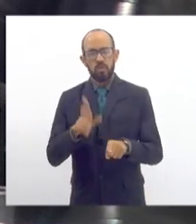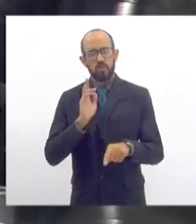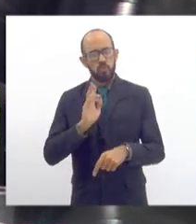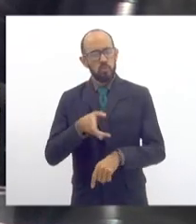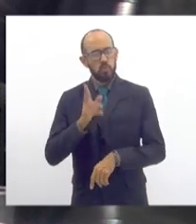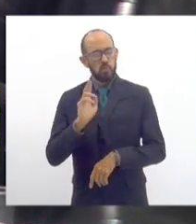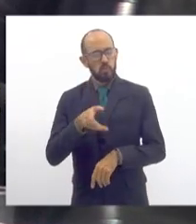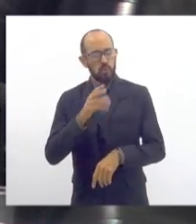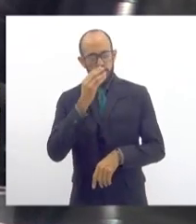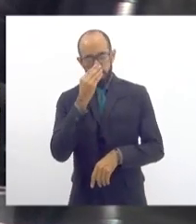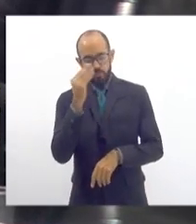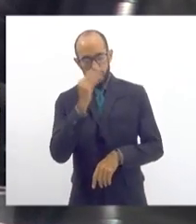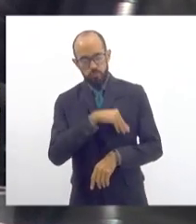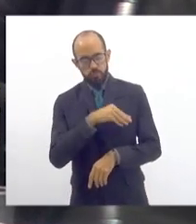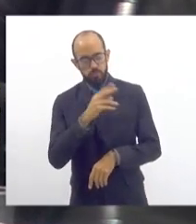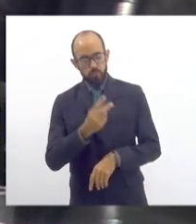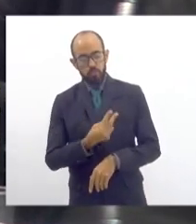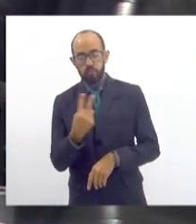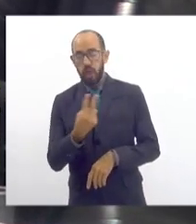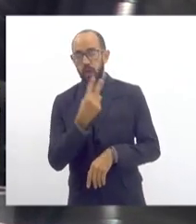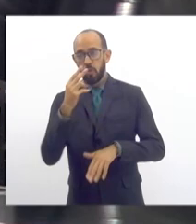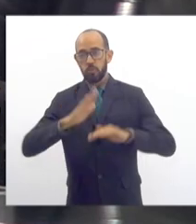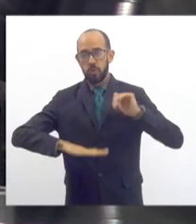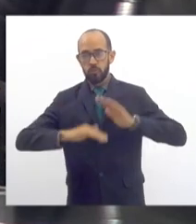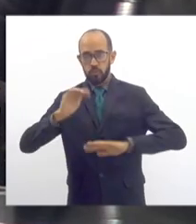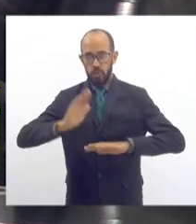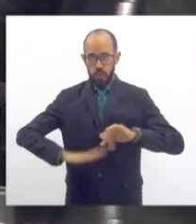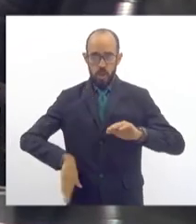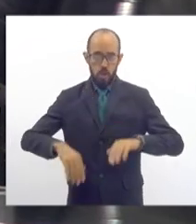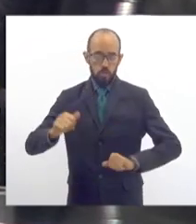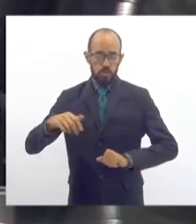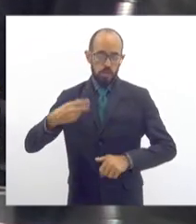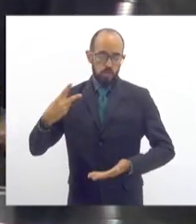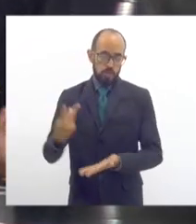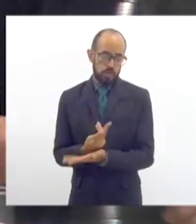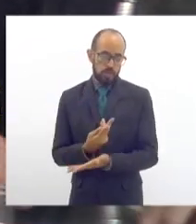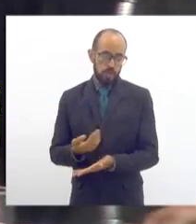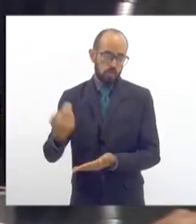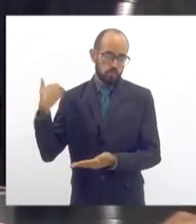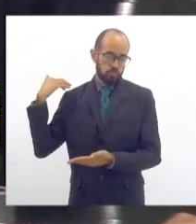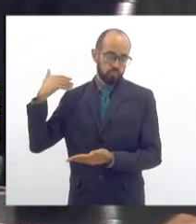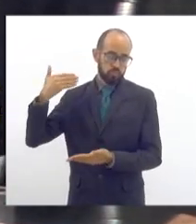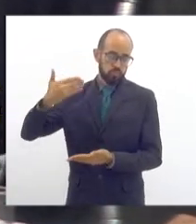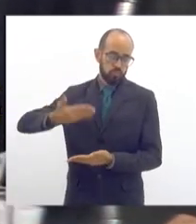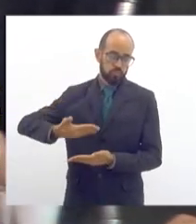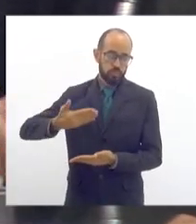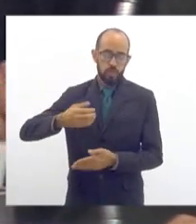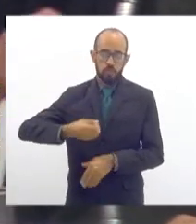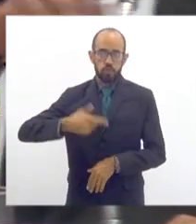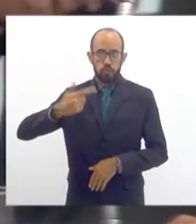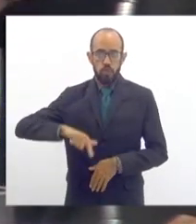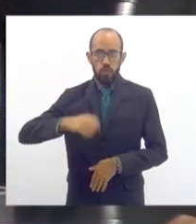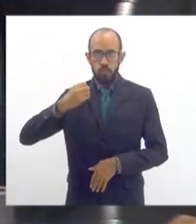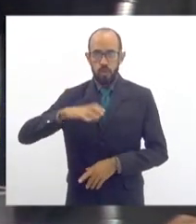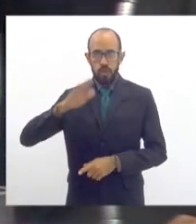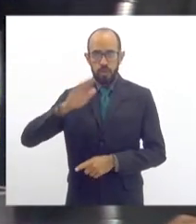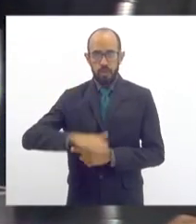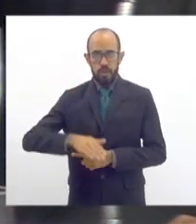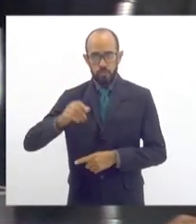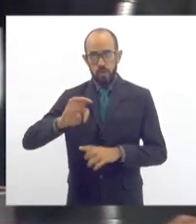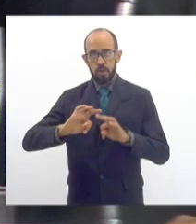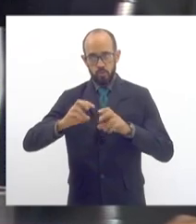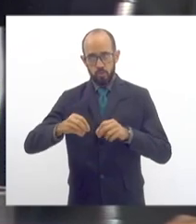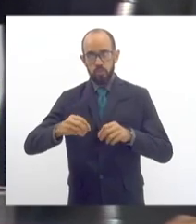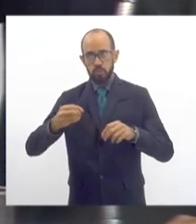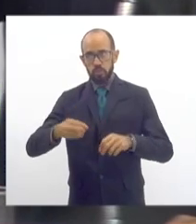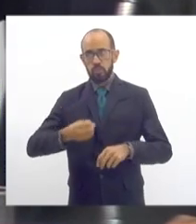de desvalorização das suas carreiras que eles têm vivenciado nos últimos anos. Então, mais uma vez, boa tarde a todas e todos e que a gente tenha uma boa audiência